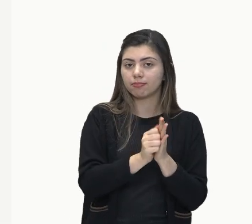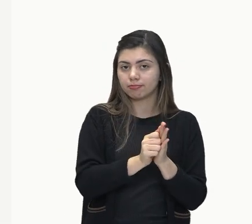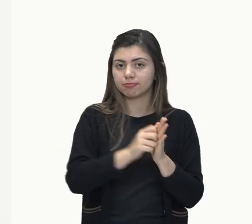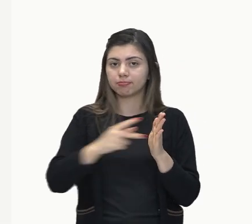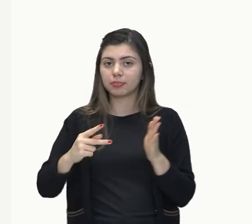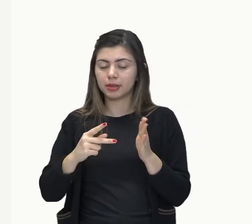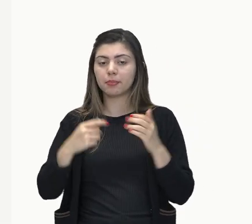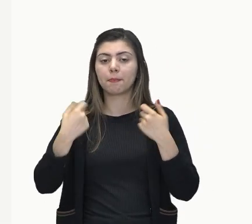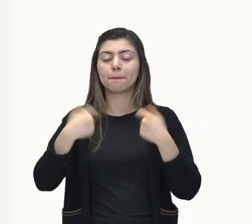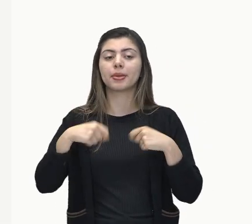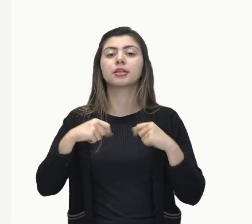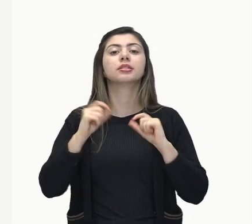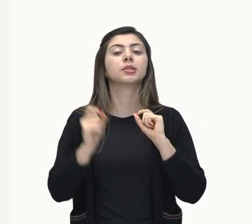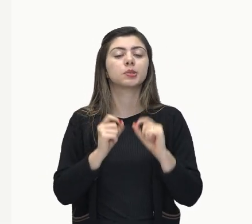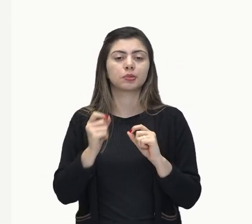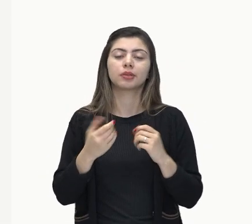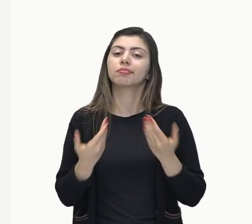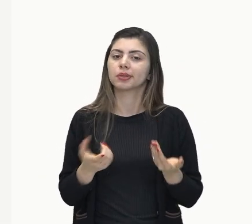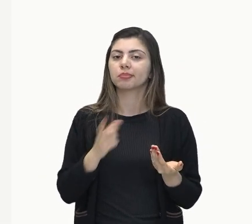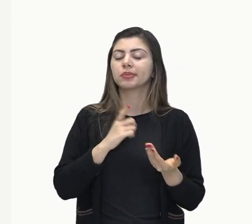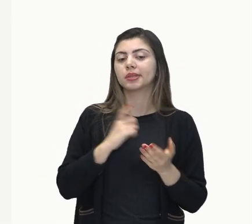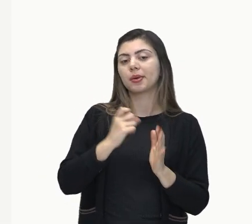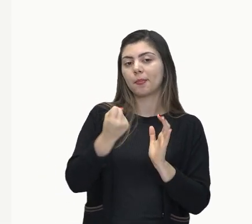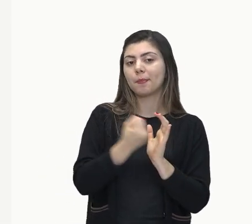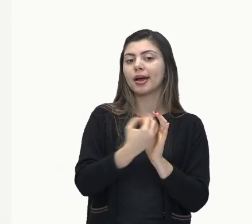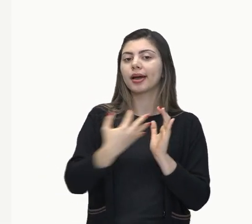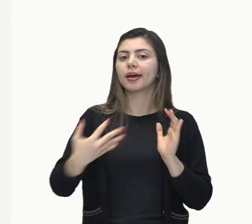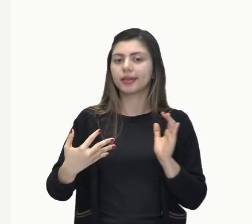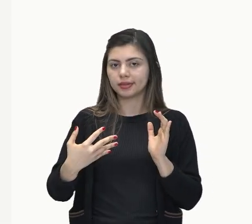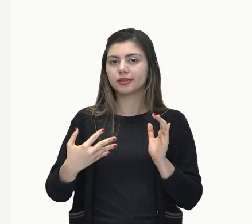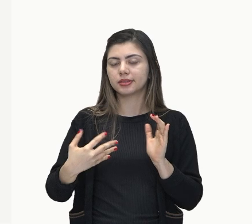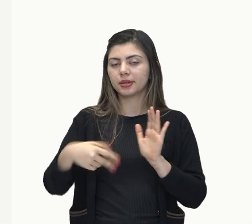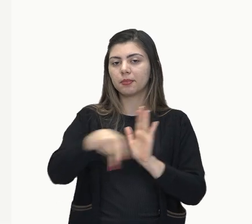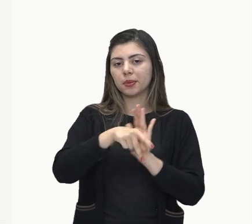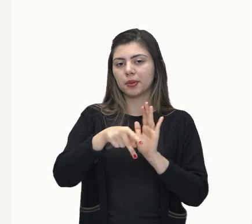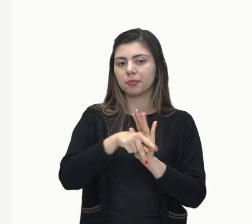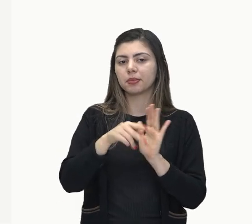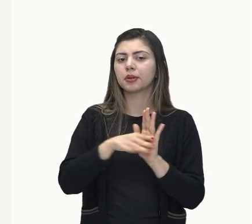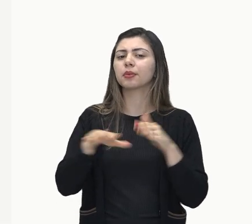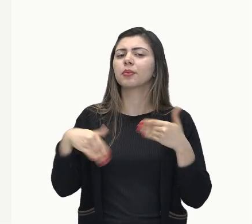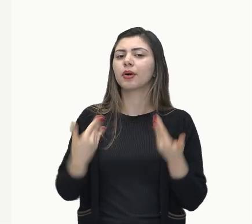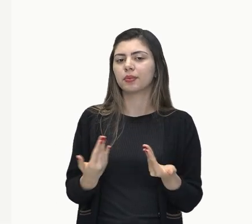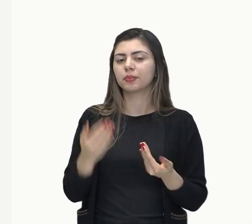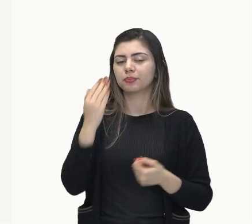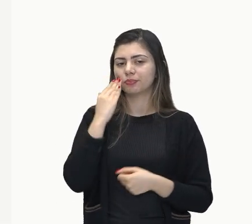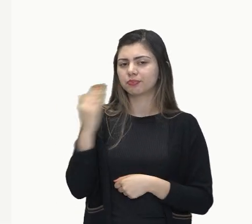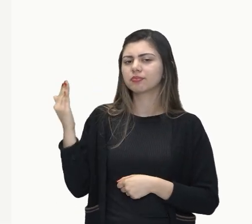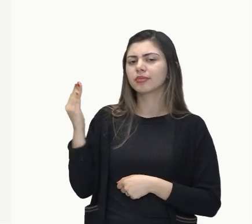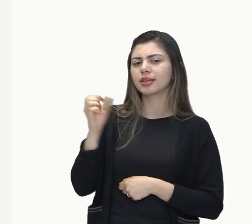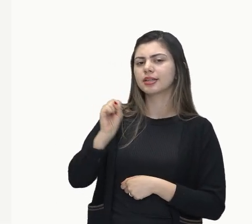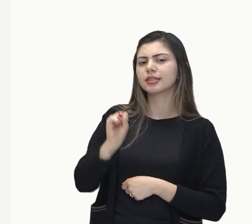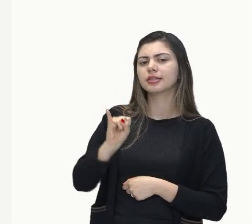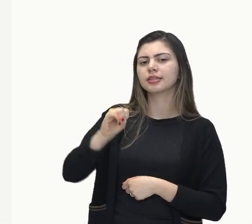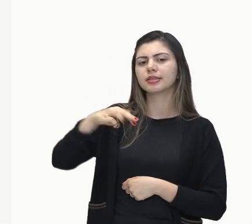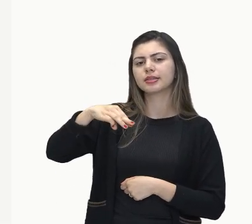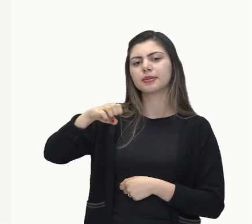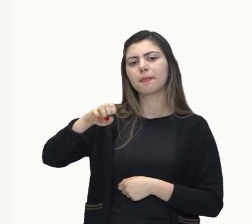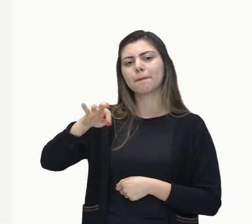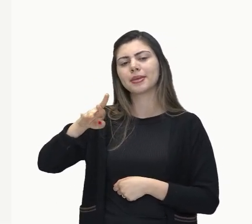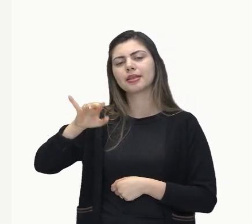existir uma característica aí, que é a simetria, né? O que é o conceito de